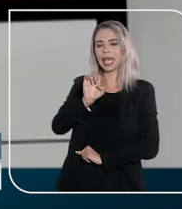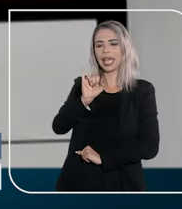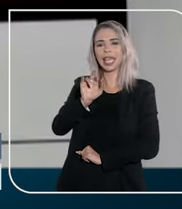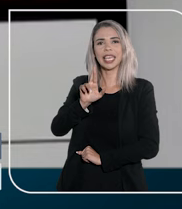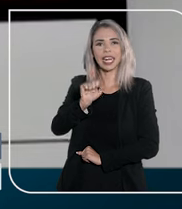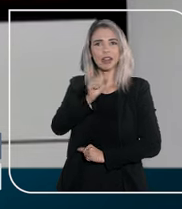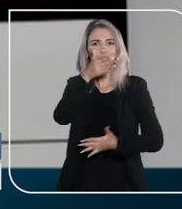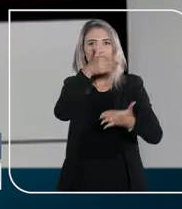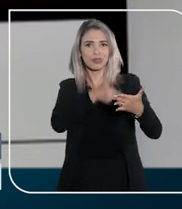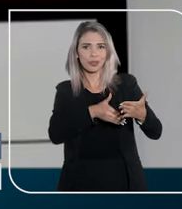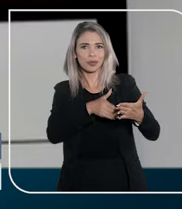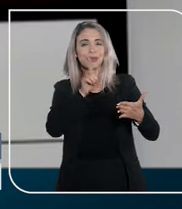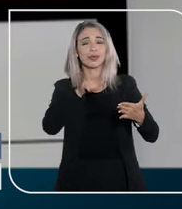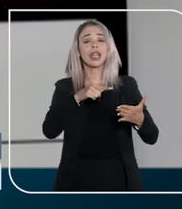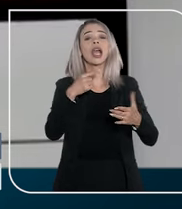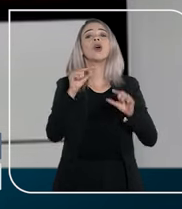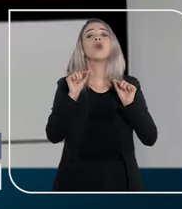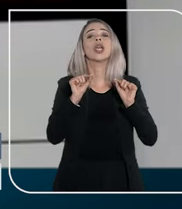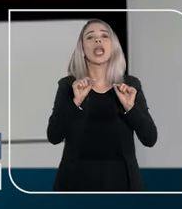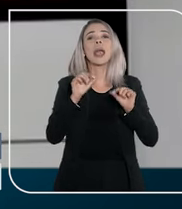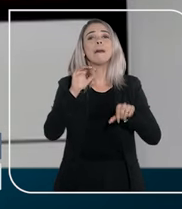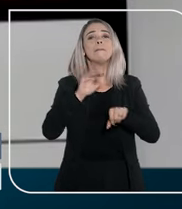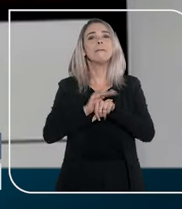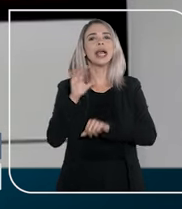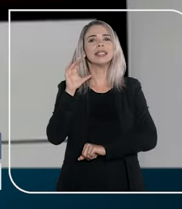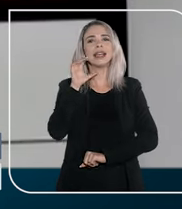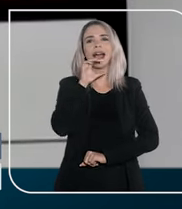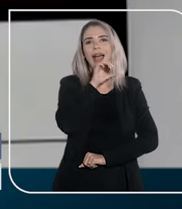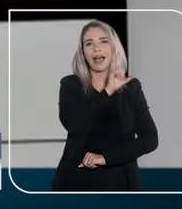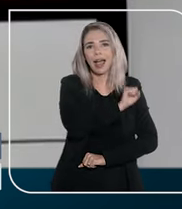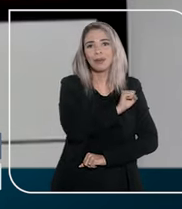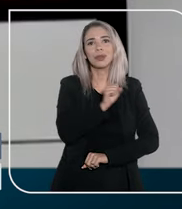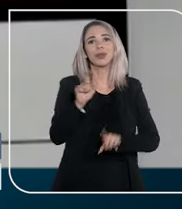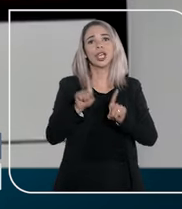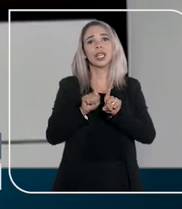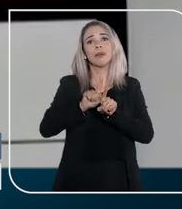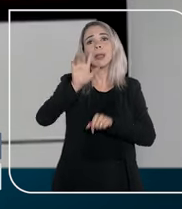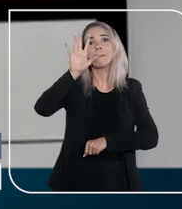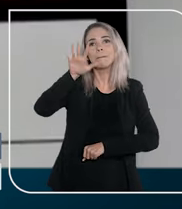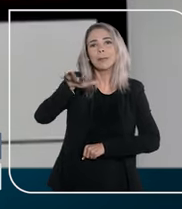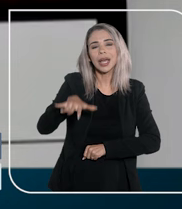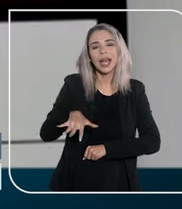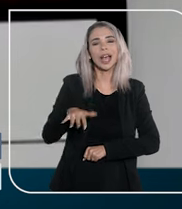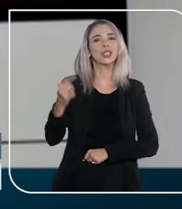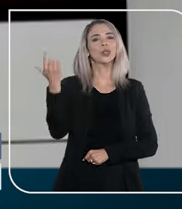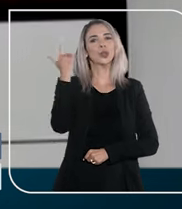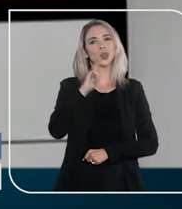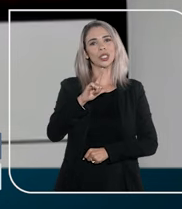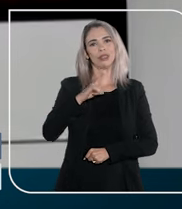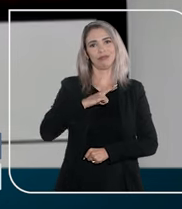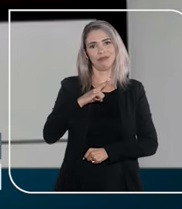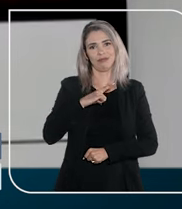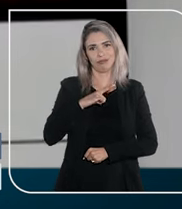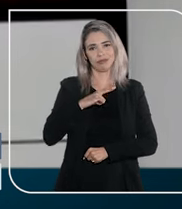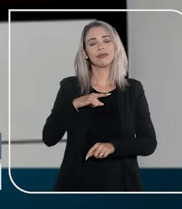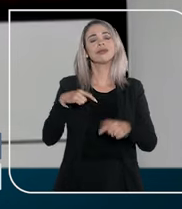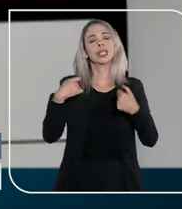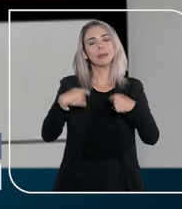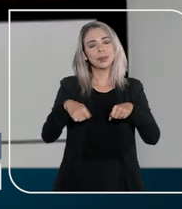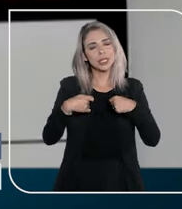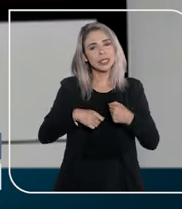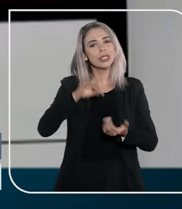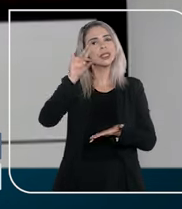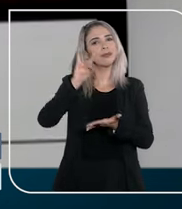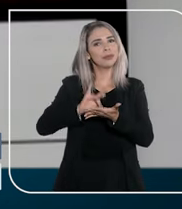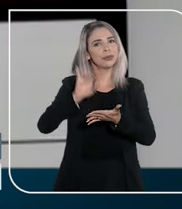mais célere, a um custo menor para o ente público, e aqui, nesse caso em concreto, eu tenho que aplicar um precedente que